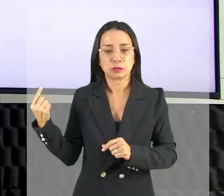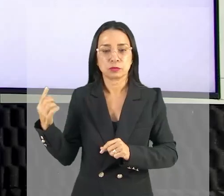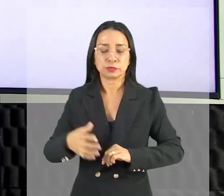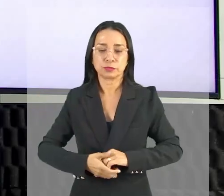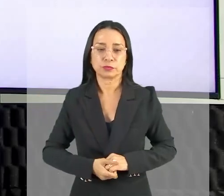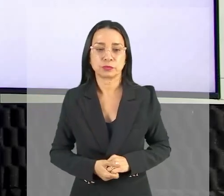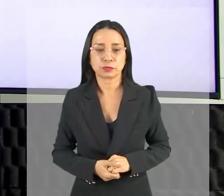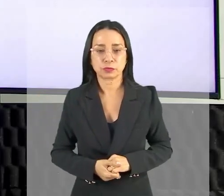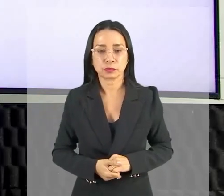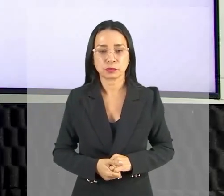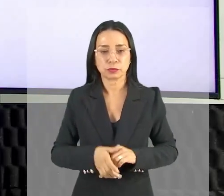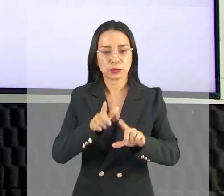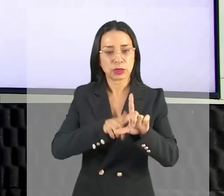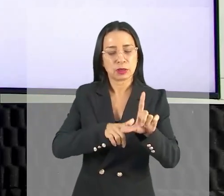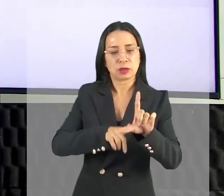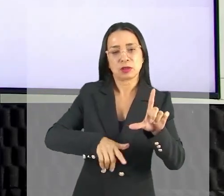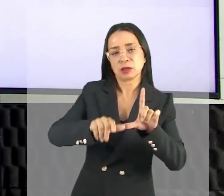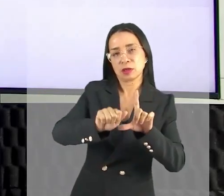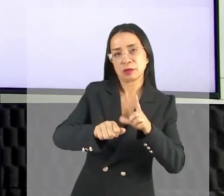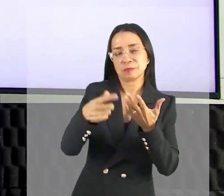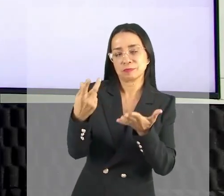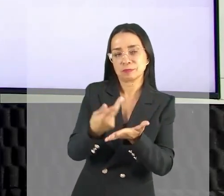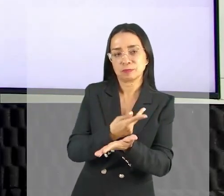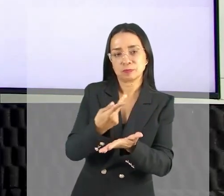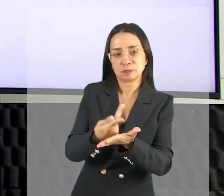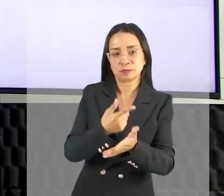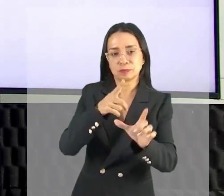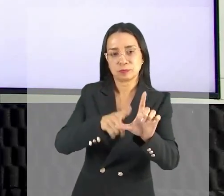é a gente não está falando de gameta, né?